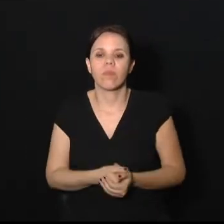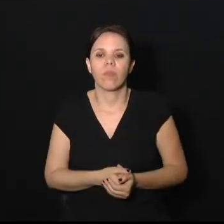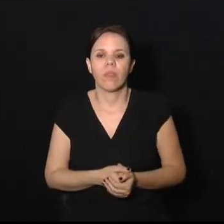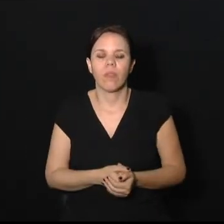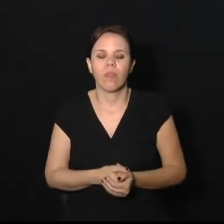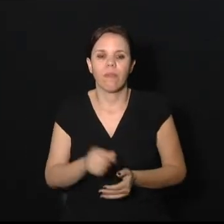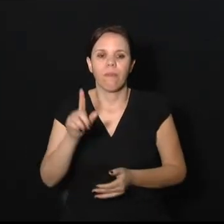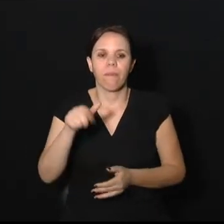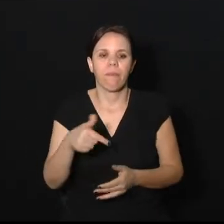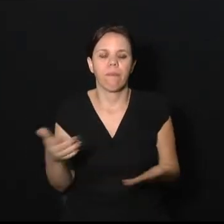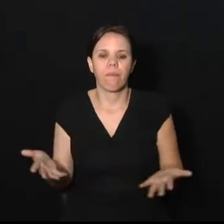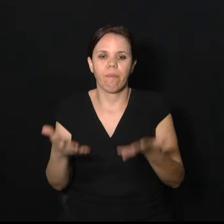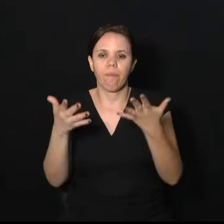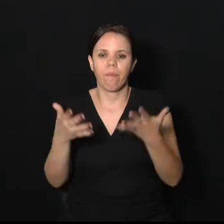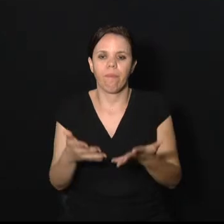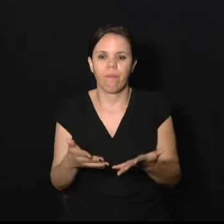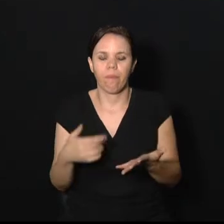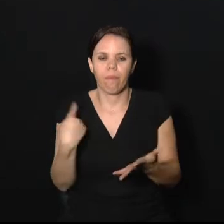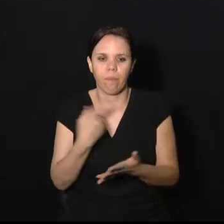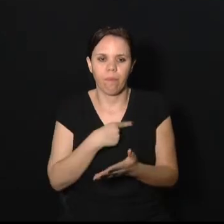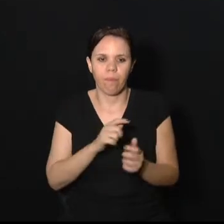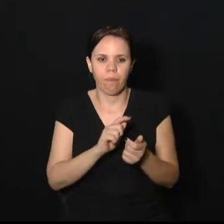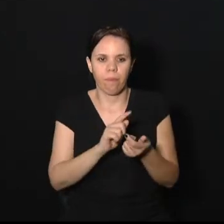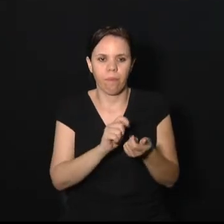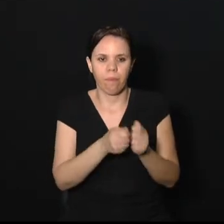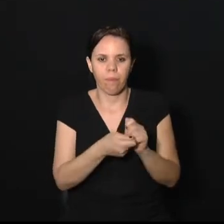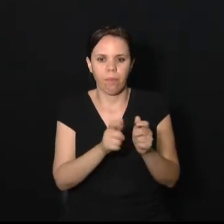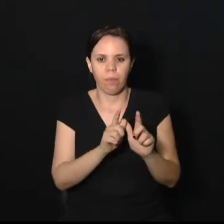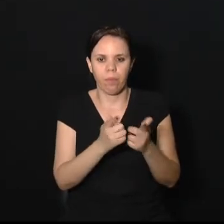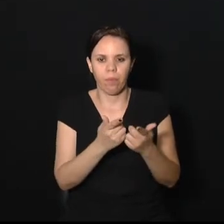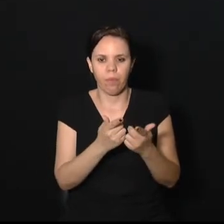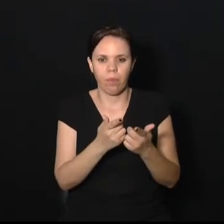Isso é bem positivo quando a gente fala de gestão pública.